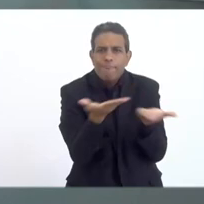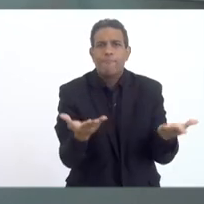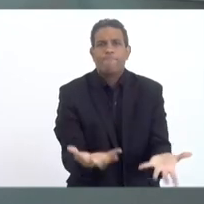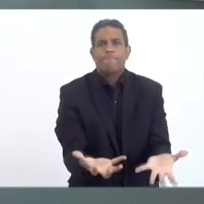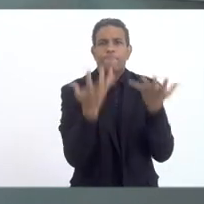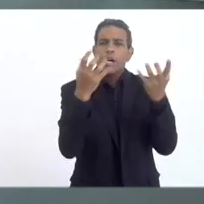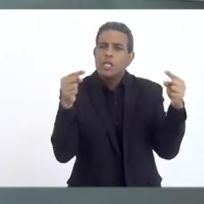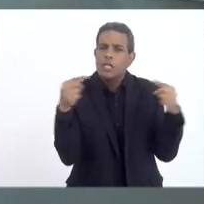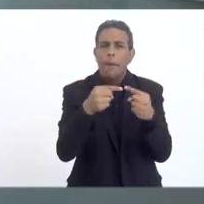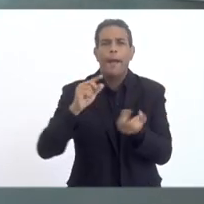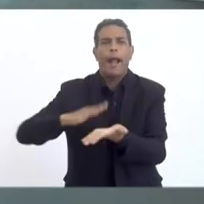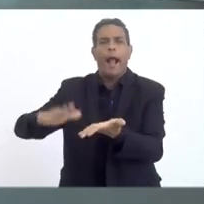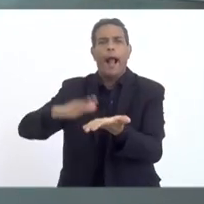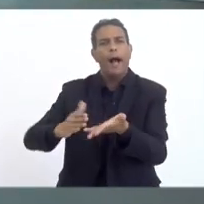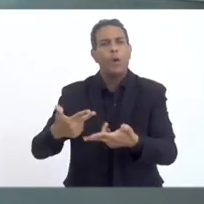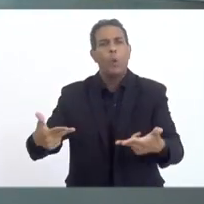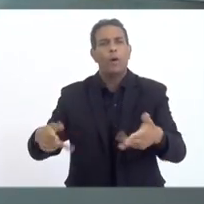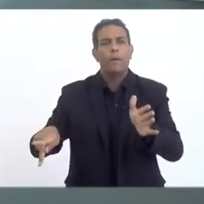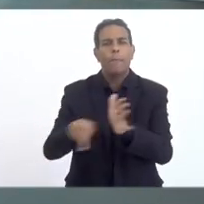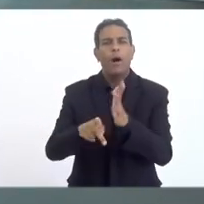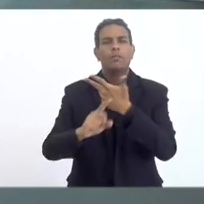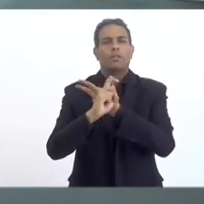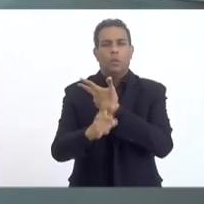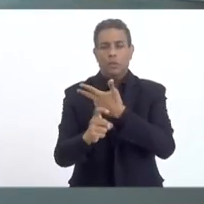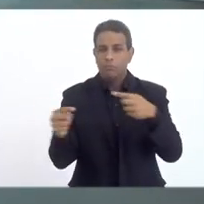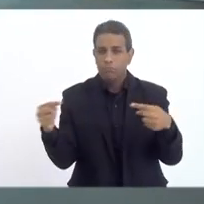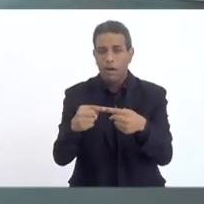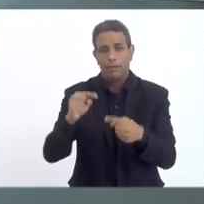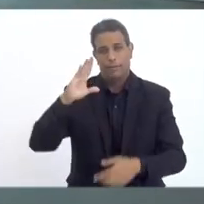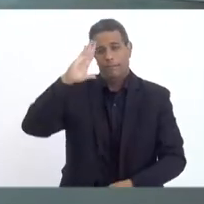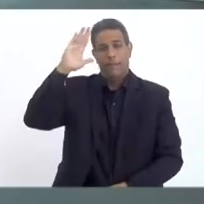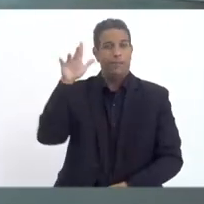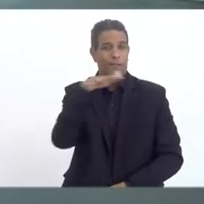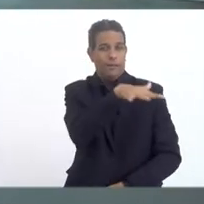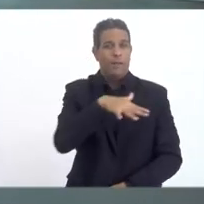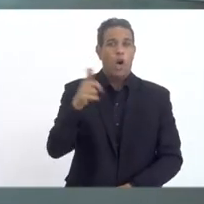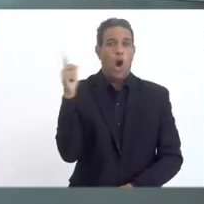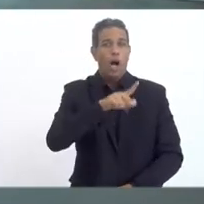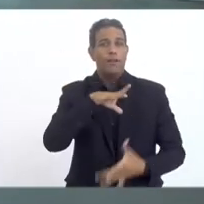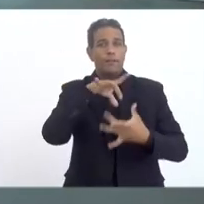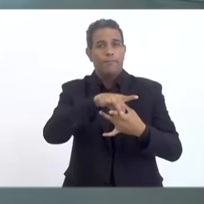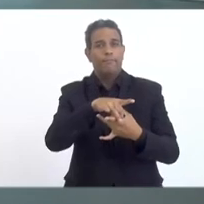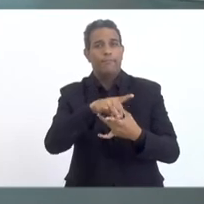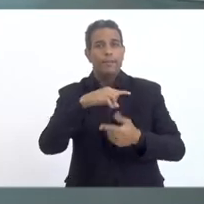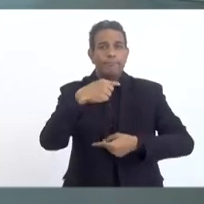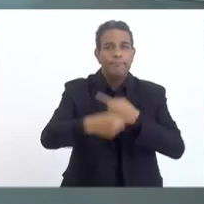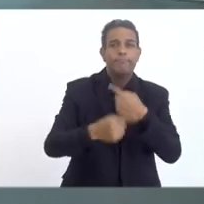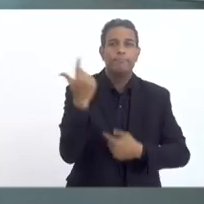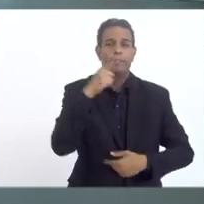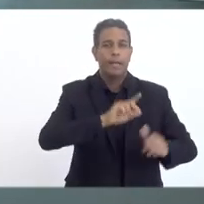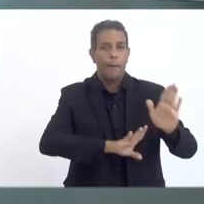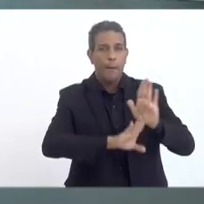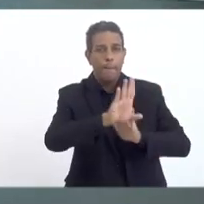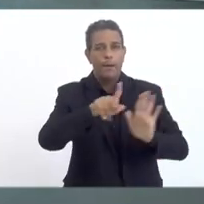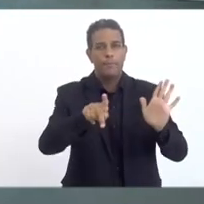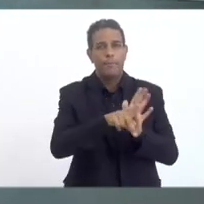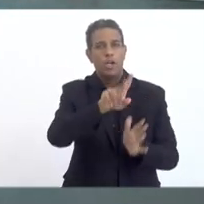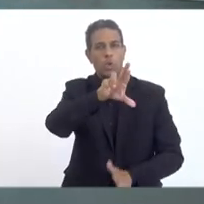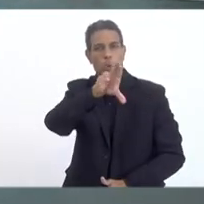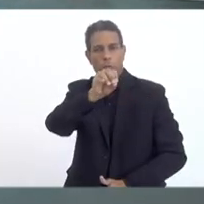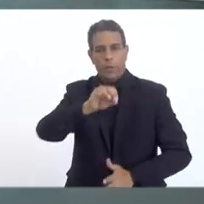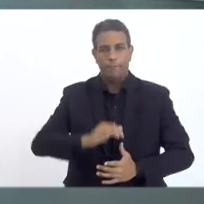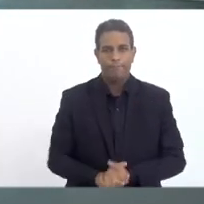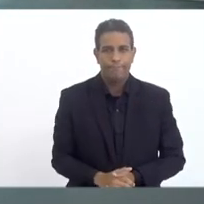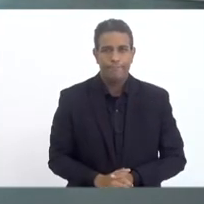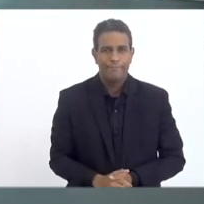e gasto do poder público, mas também fundamentais para a execução do regime de recuperação fiscal. E aí eu faço aqui